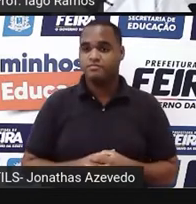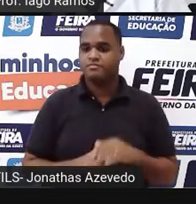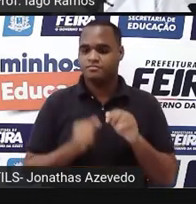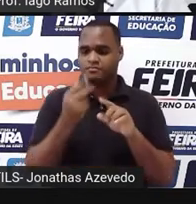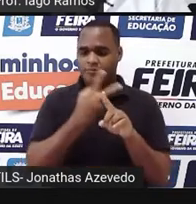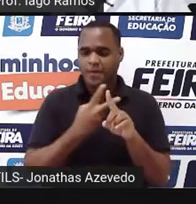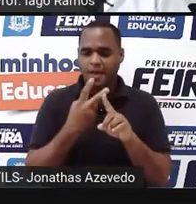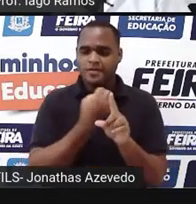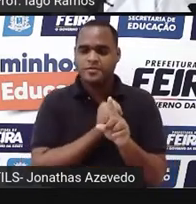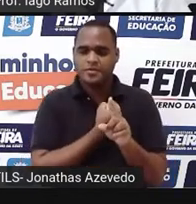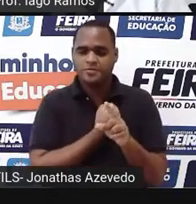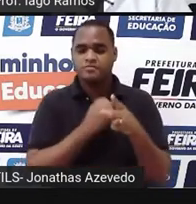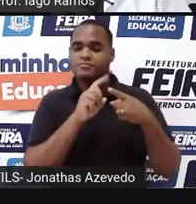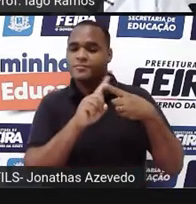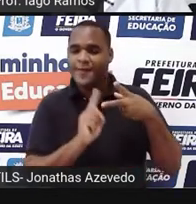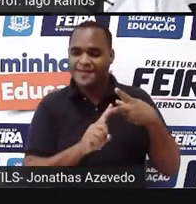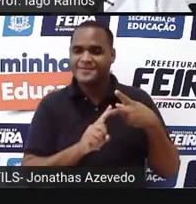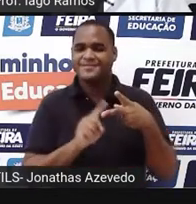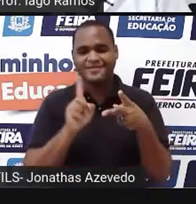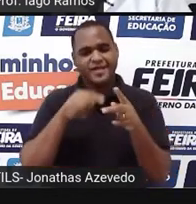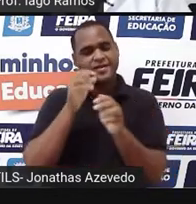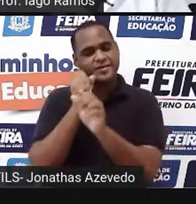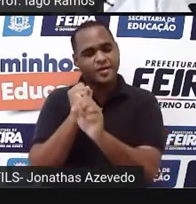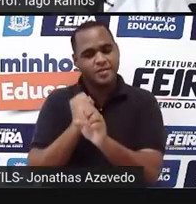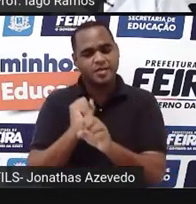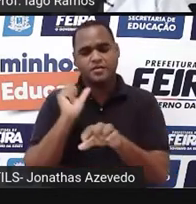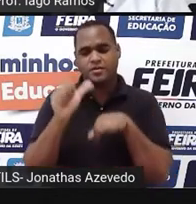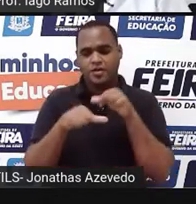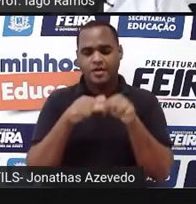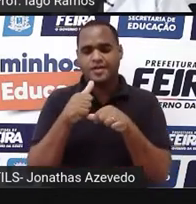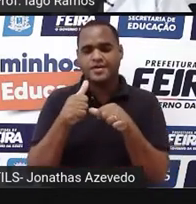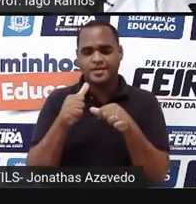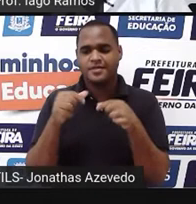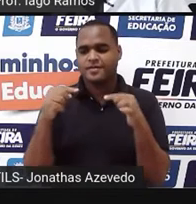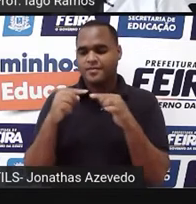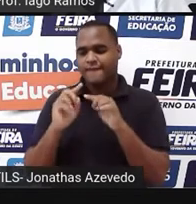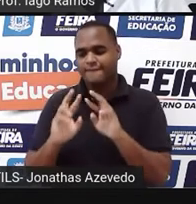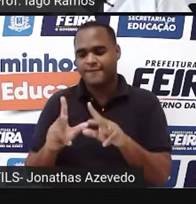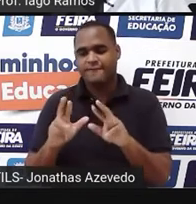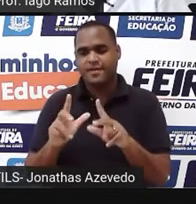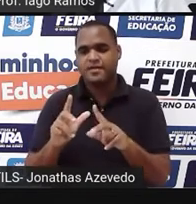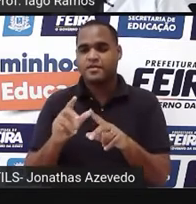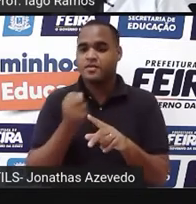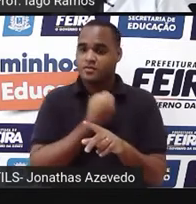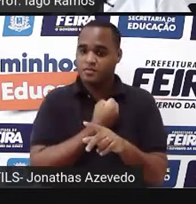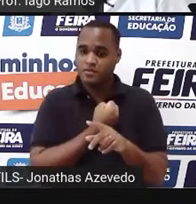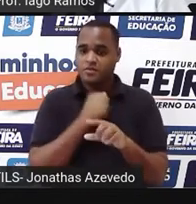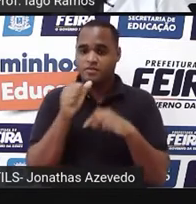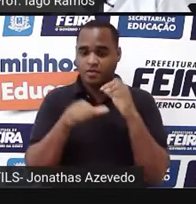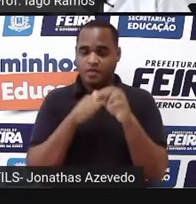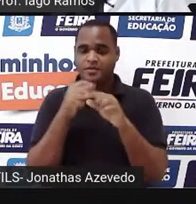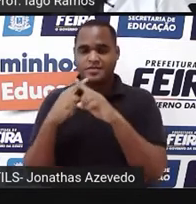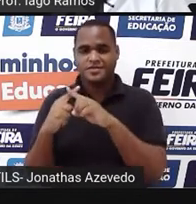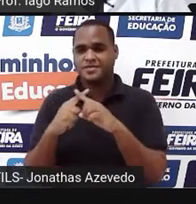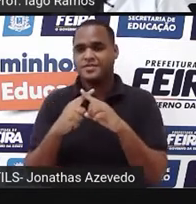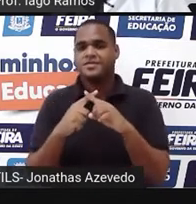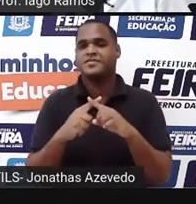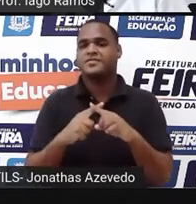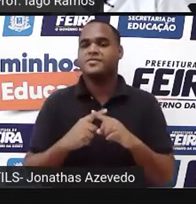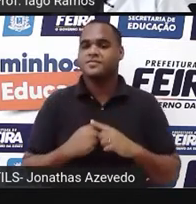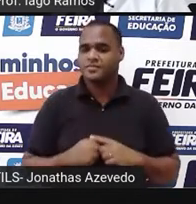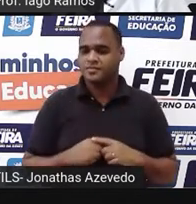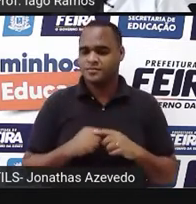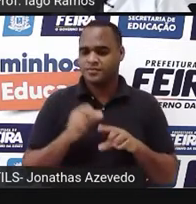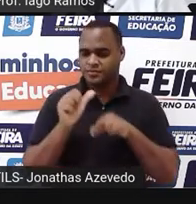que a soma deles dê o oposto desse número que está multiplicando o x, que é o